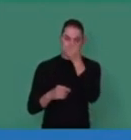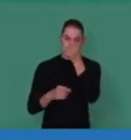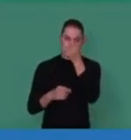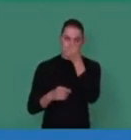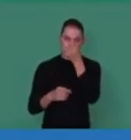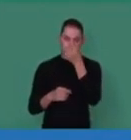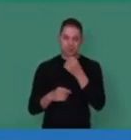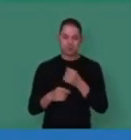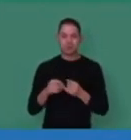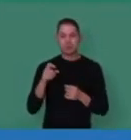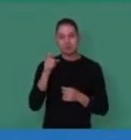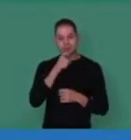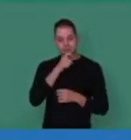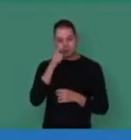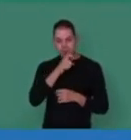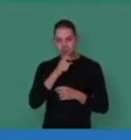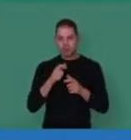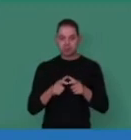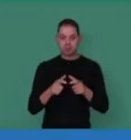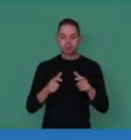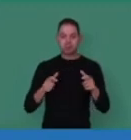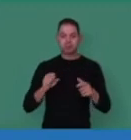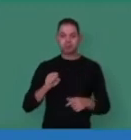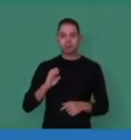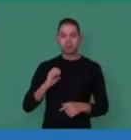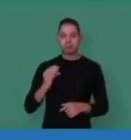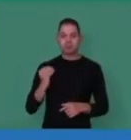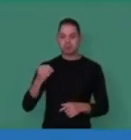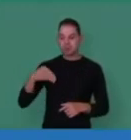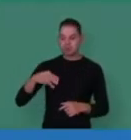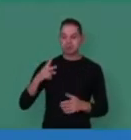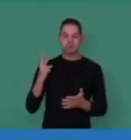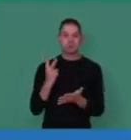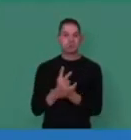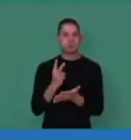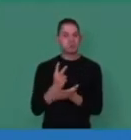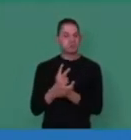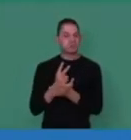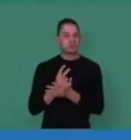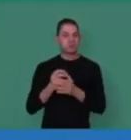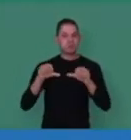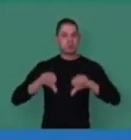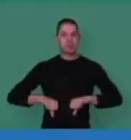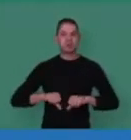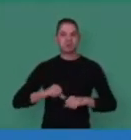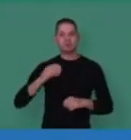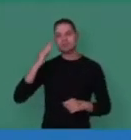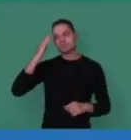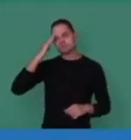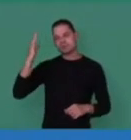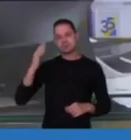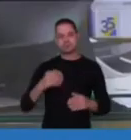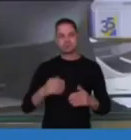condimento nas mentiras. E as mentiras da SECOM saem sempre bem apimentadas. Muito obrigado. Agradecemos.